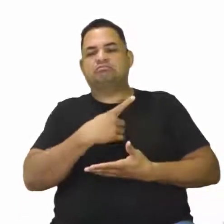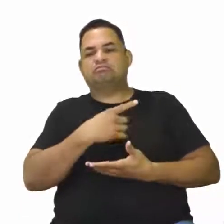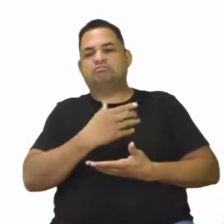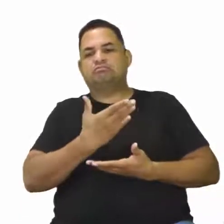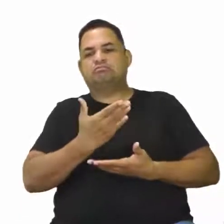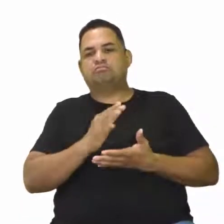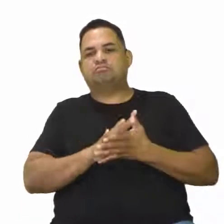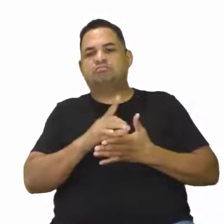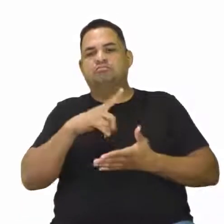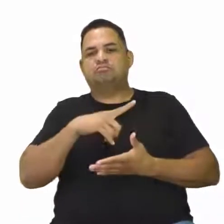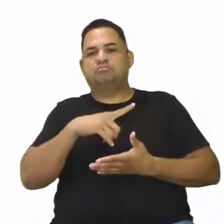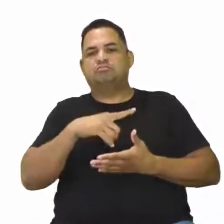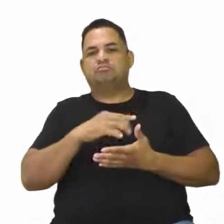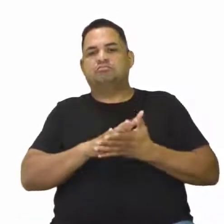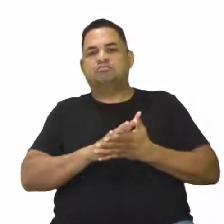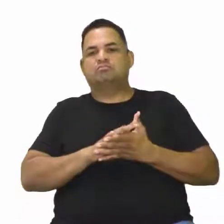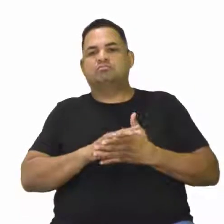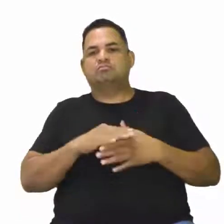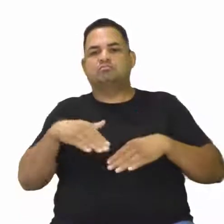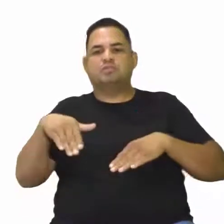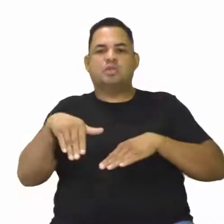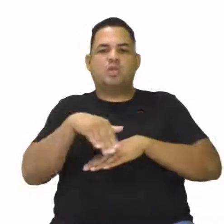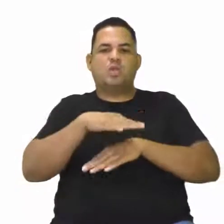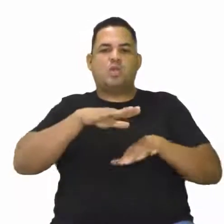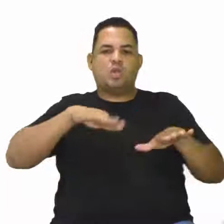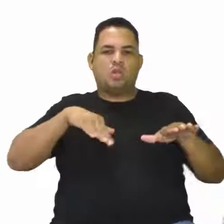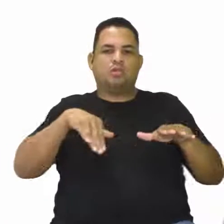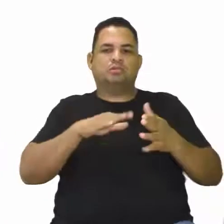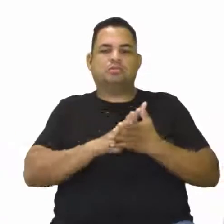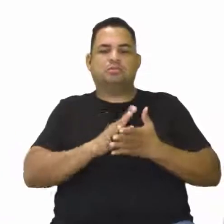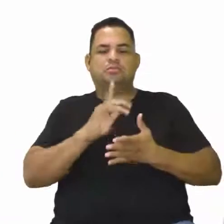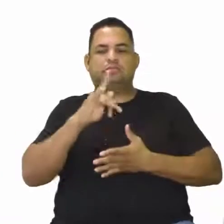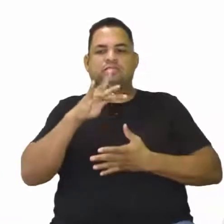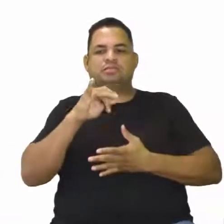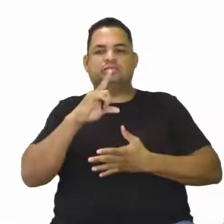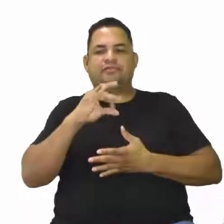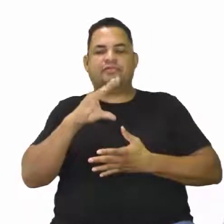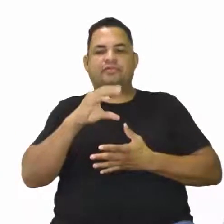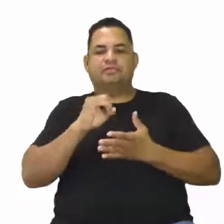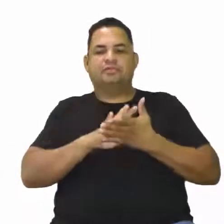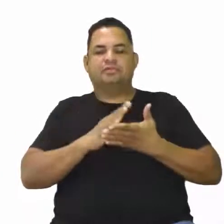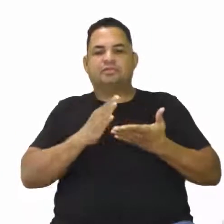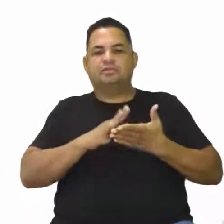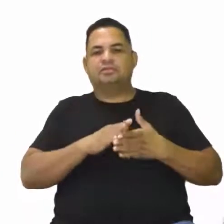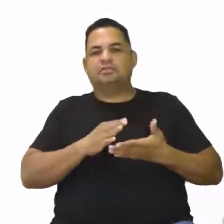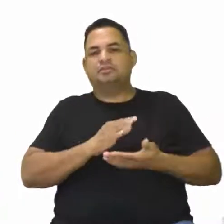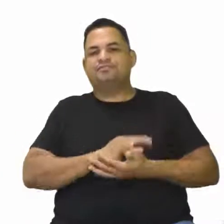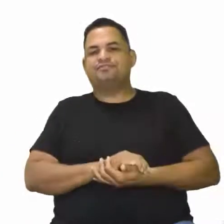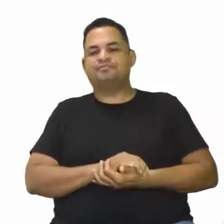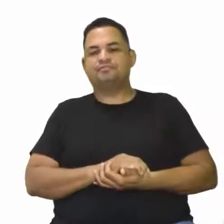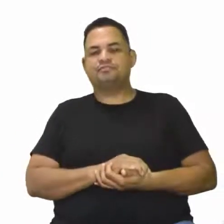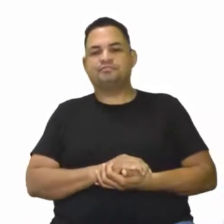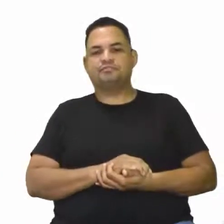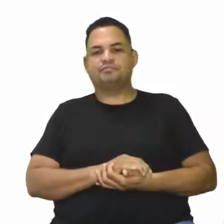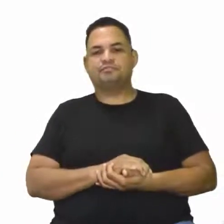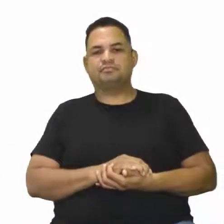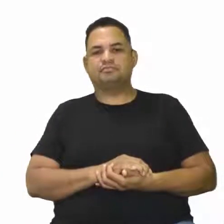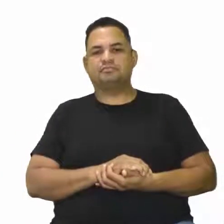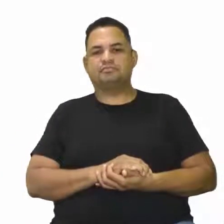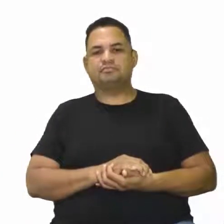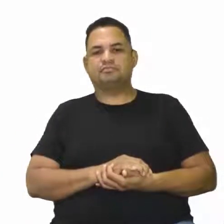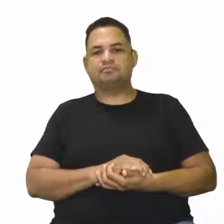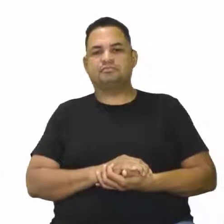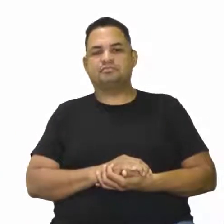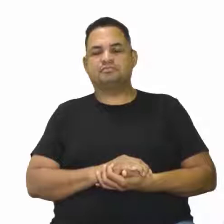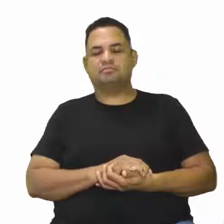único que possui o litoral apenas no Pacífico. Olha que legal, não é, Tainá? Muito!